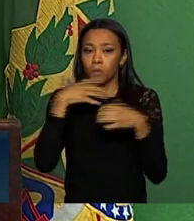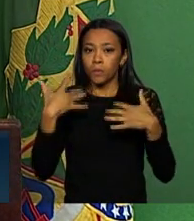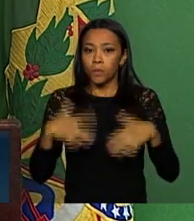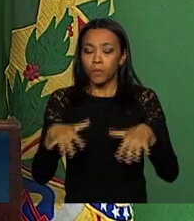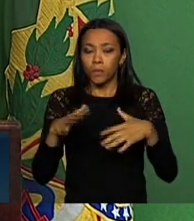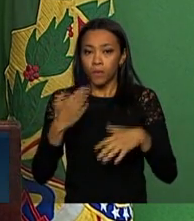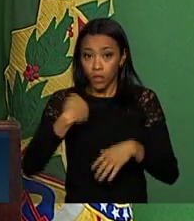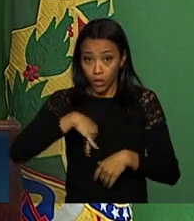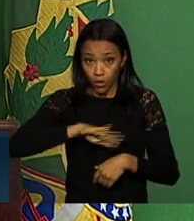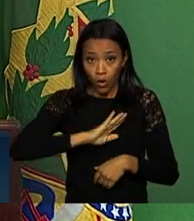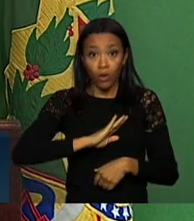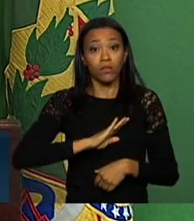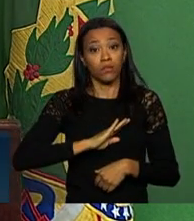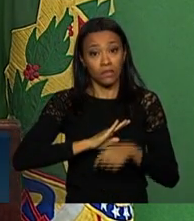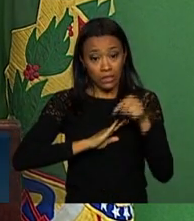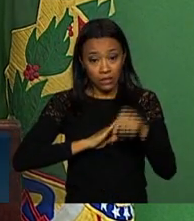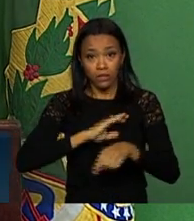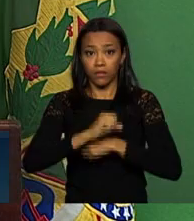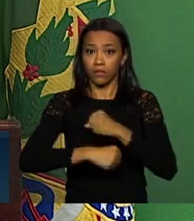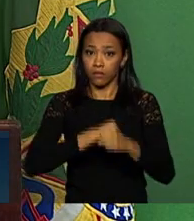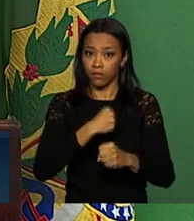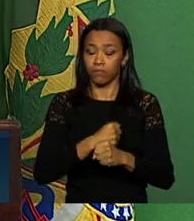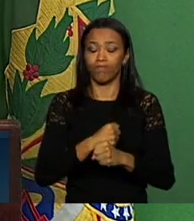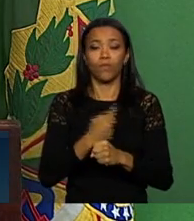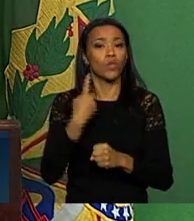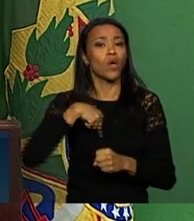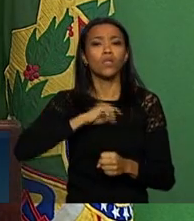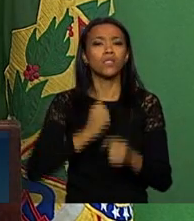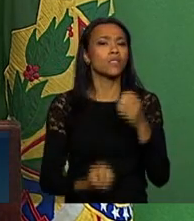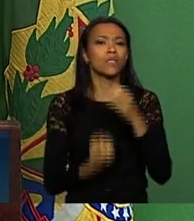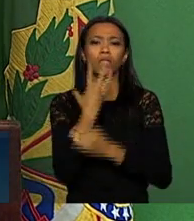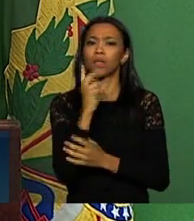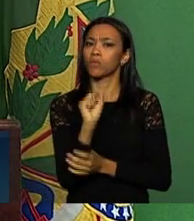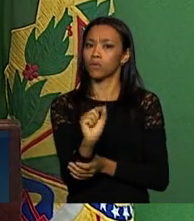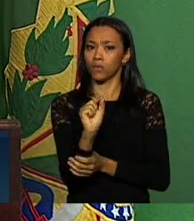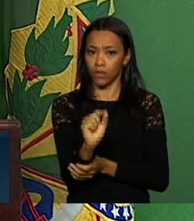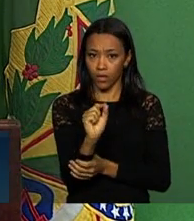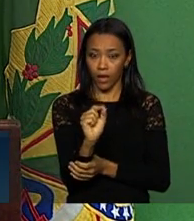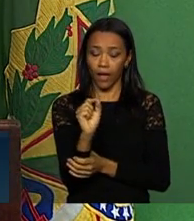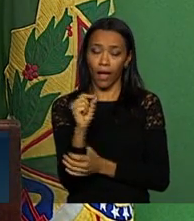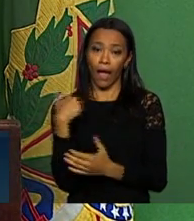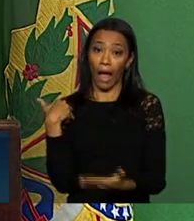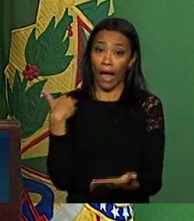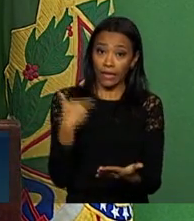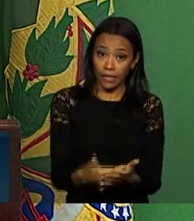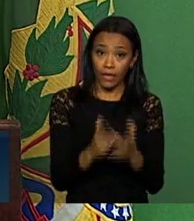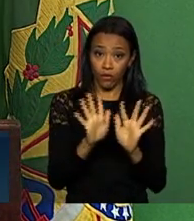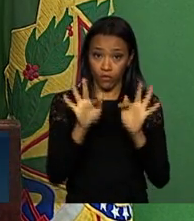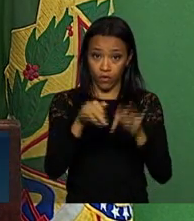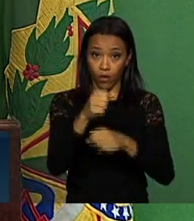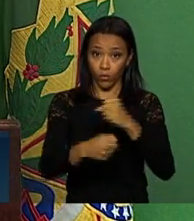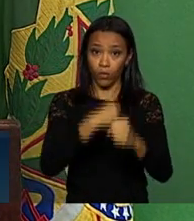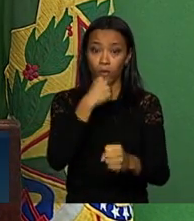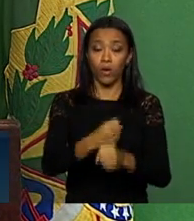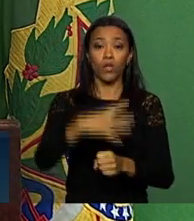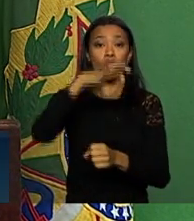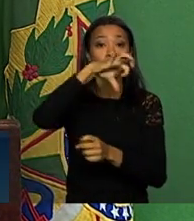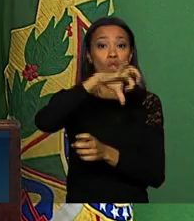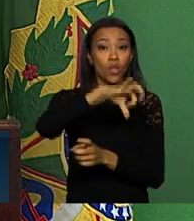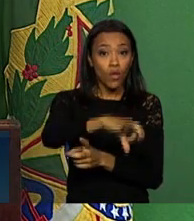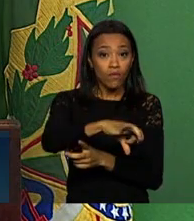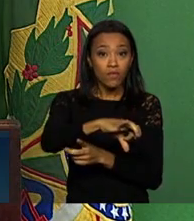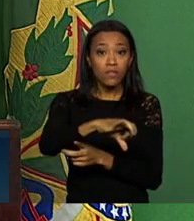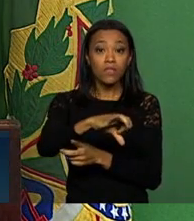que nós estamos enfrentando Nós criamos até o ao final do ano 96.000